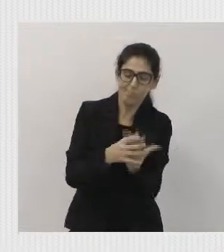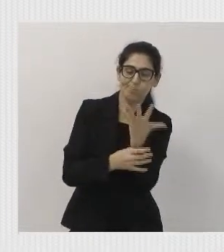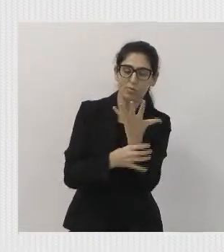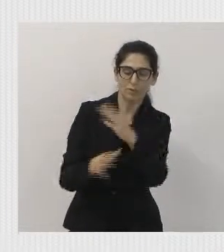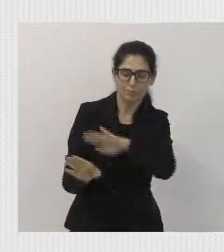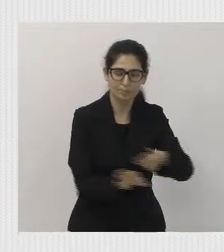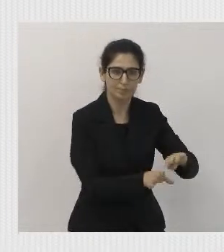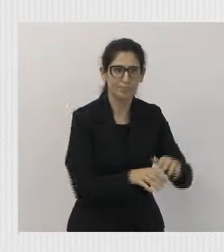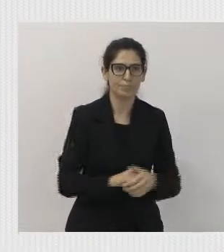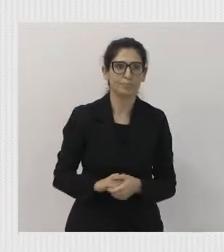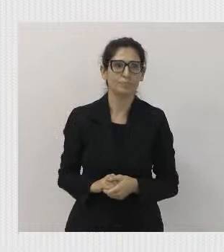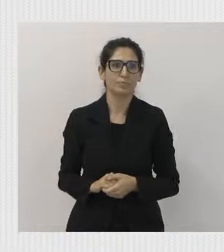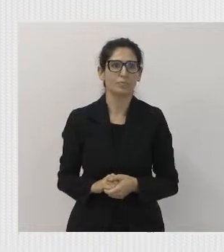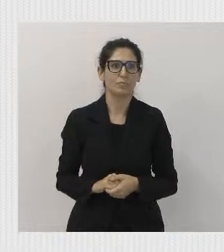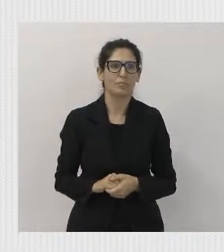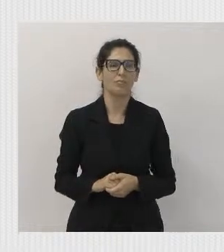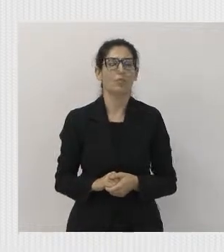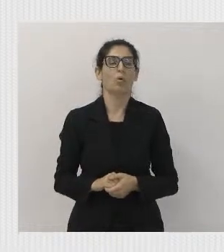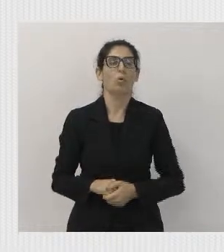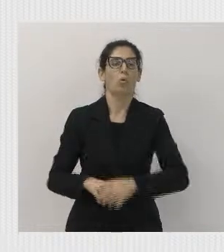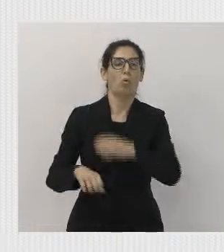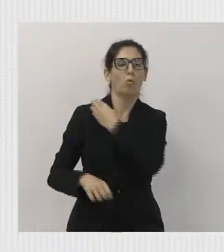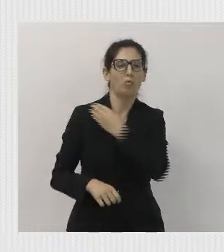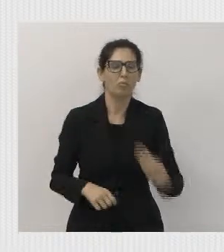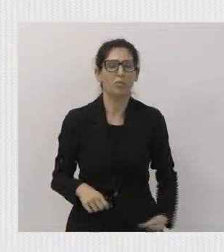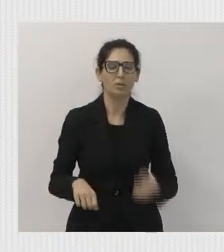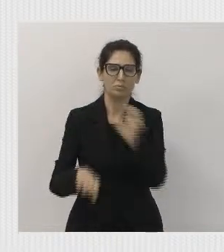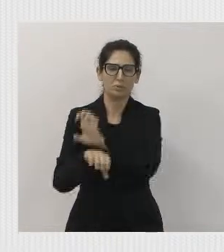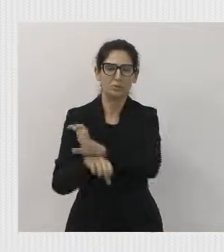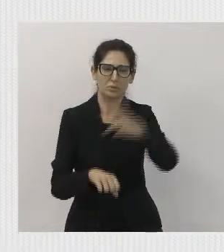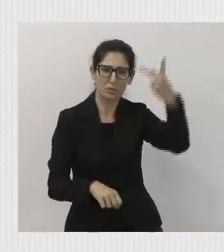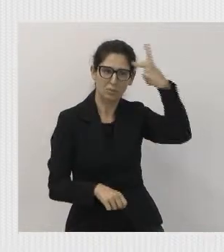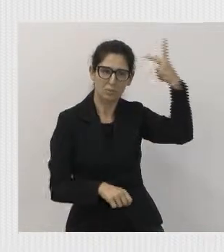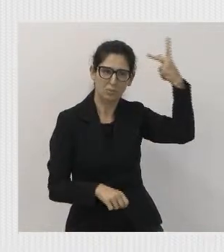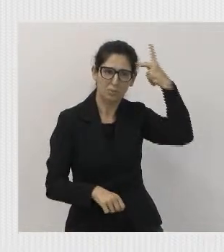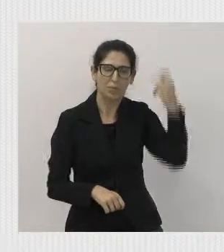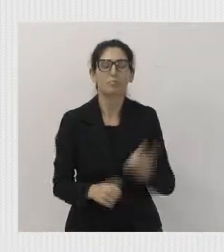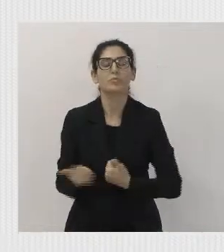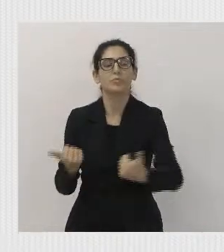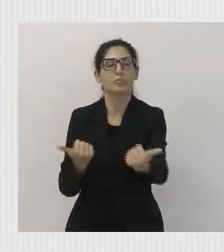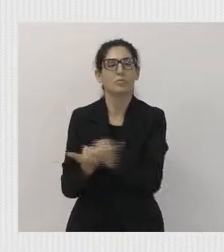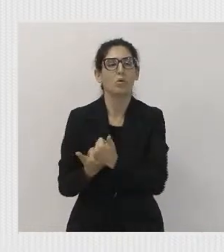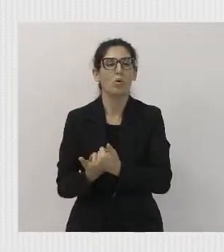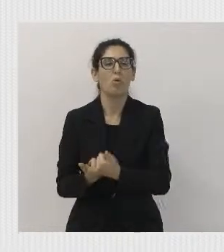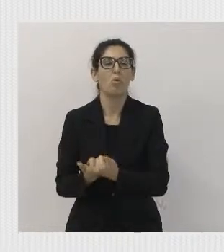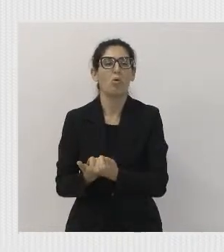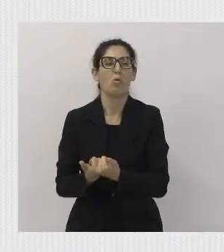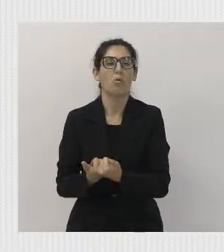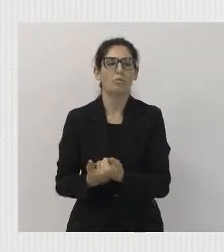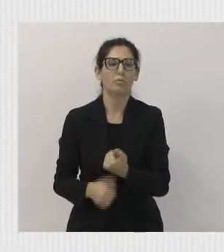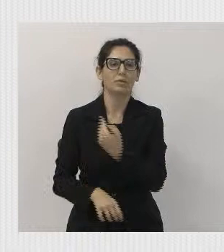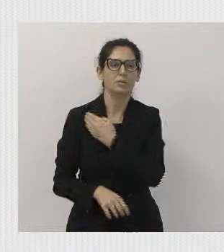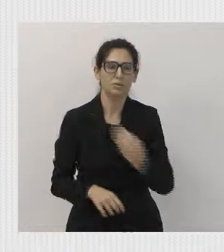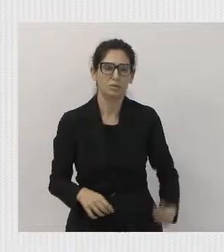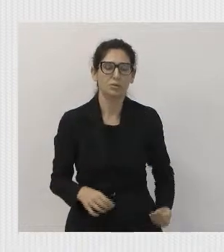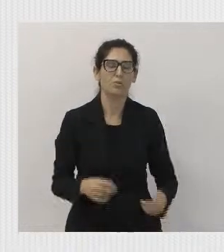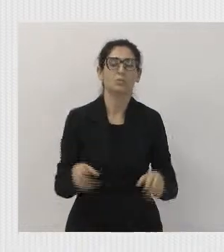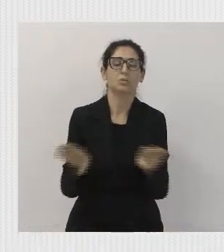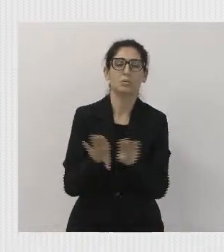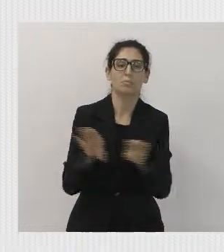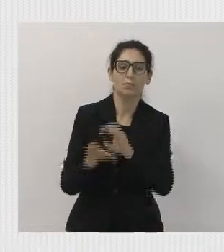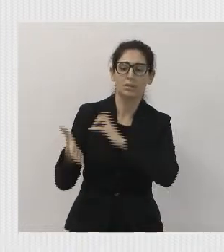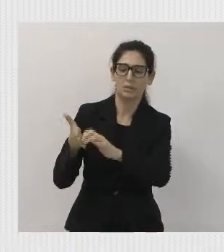município forte, o governo do estado de São Paulo, estava lá o vice-governador na questão social e o secretário da habitação